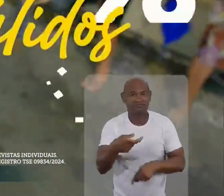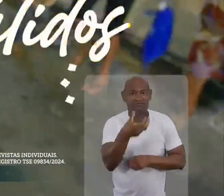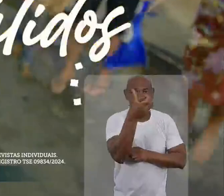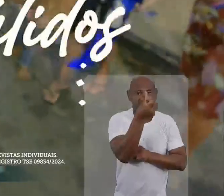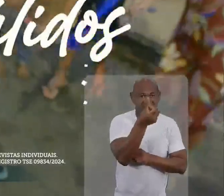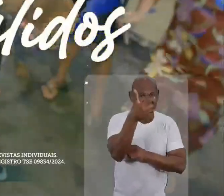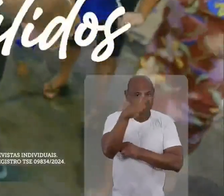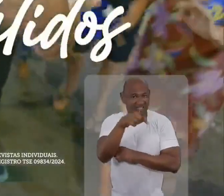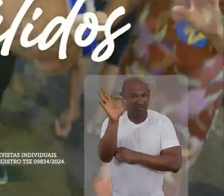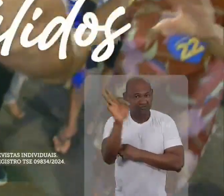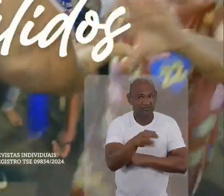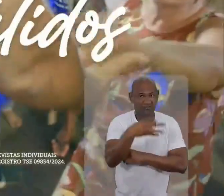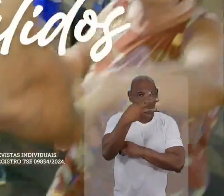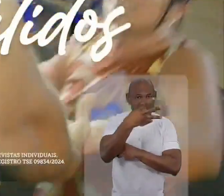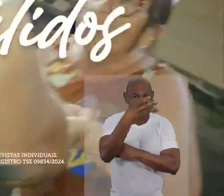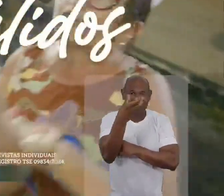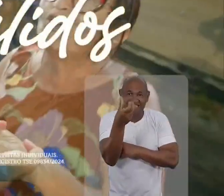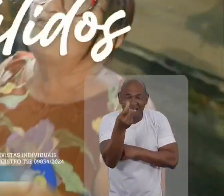Emília aparece com